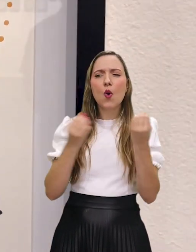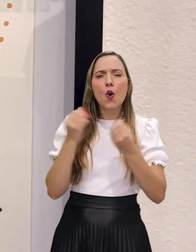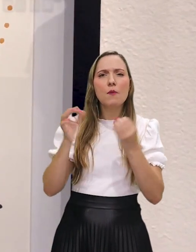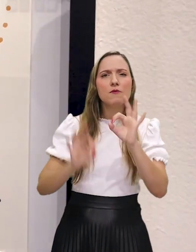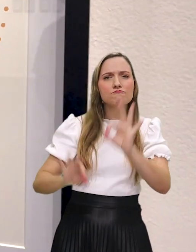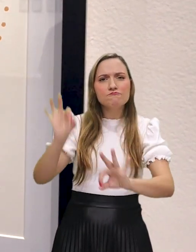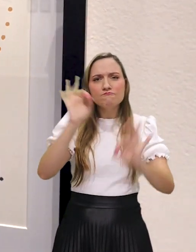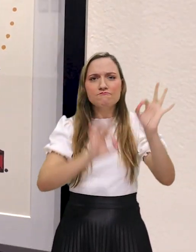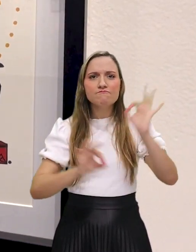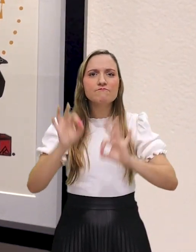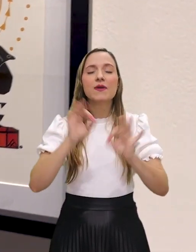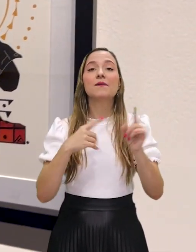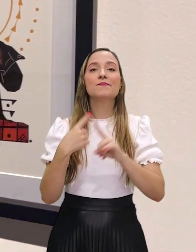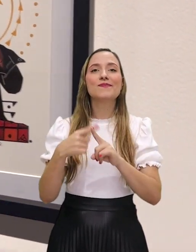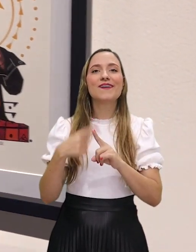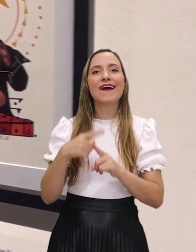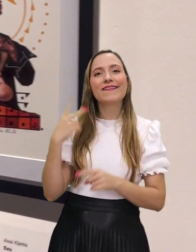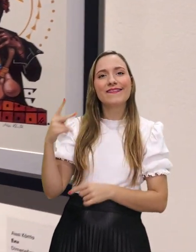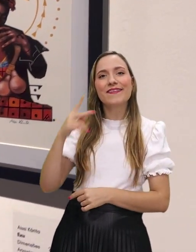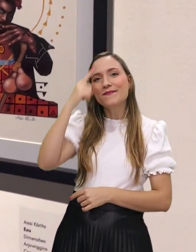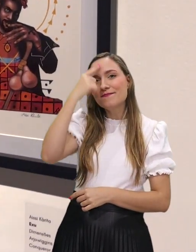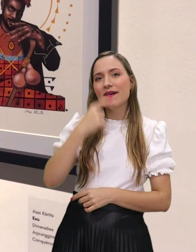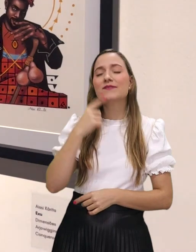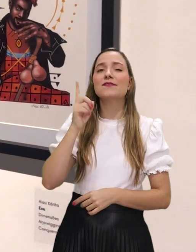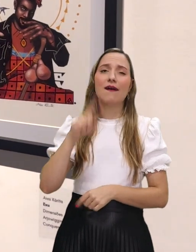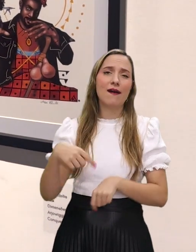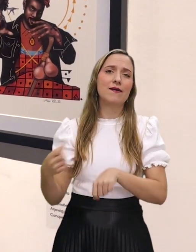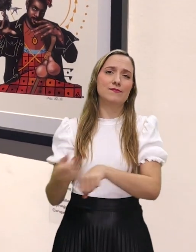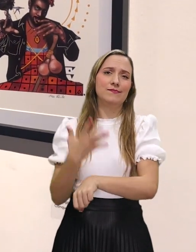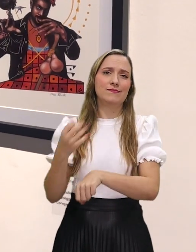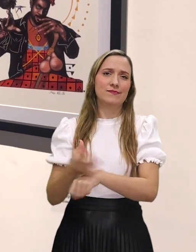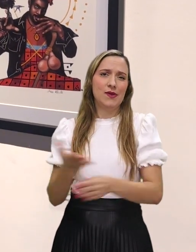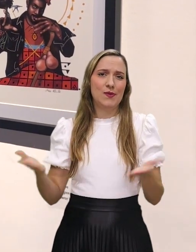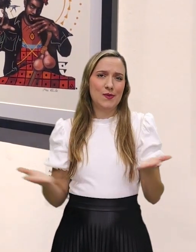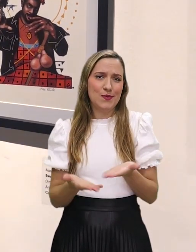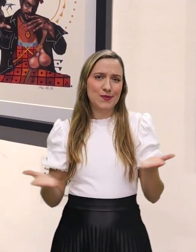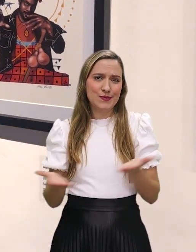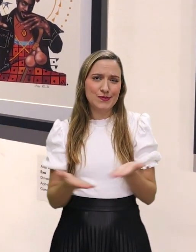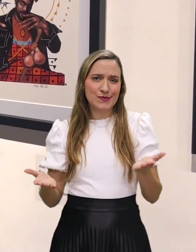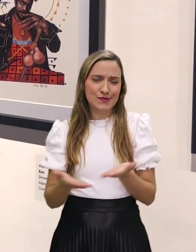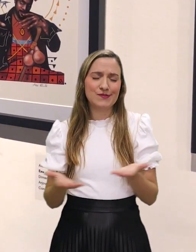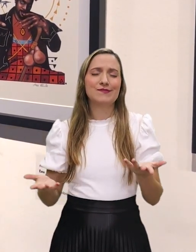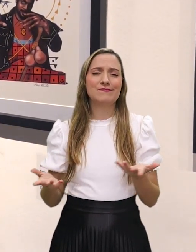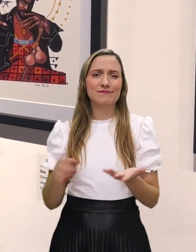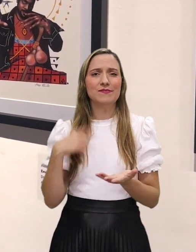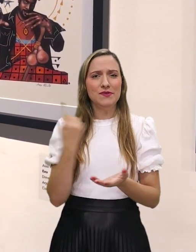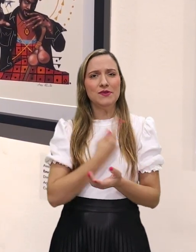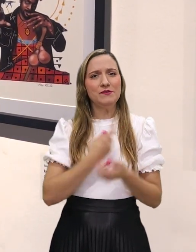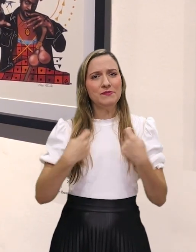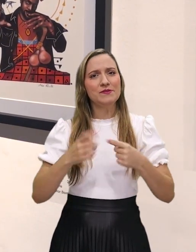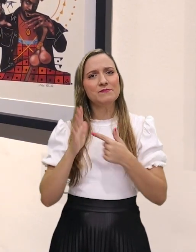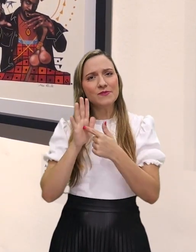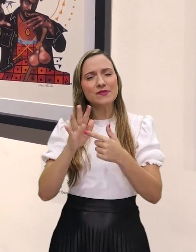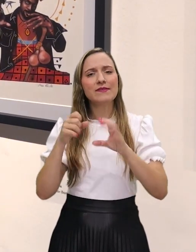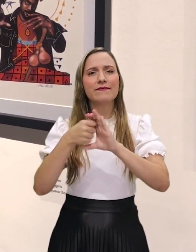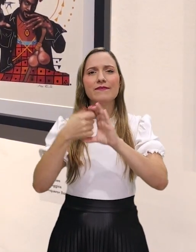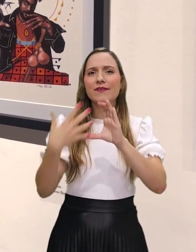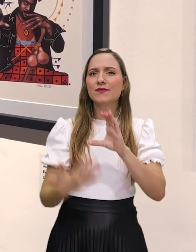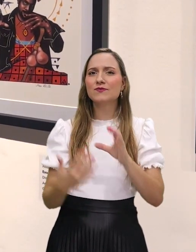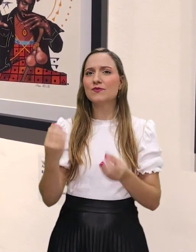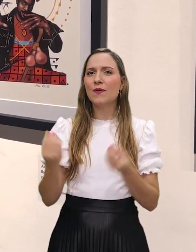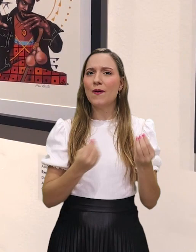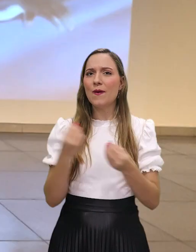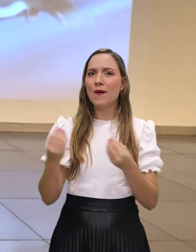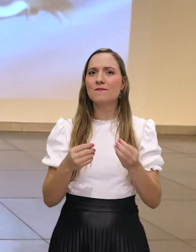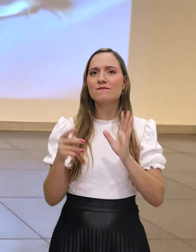figura contemporânea, moderna, né, que é para trazer algumas dessas características do próprio